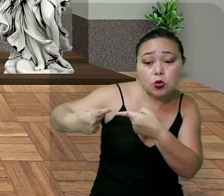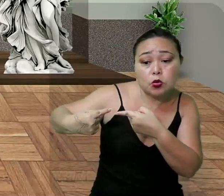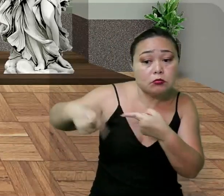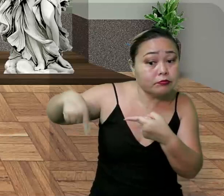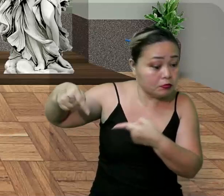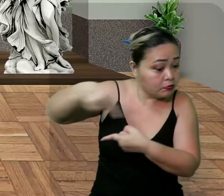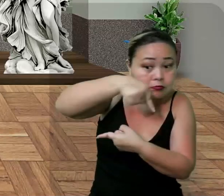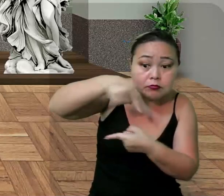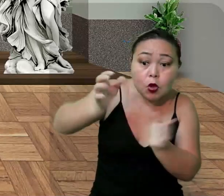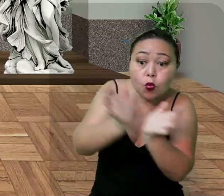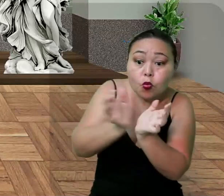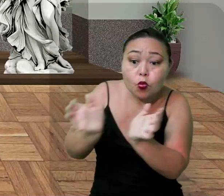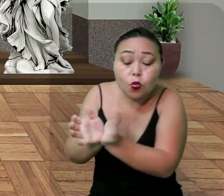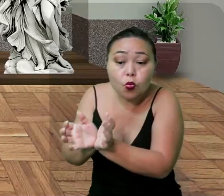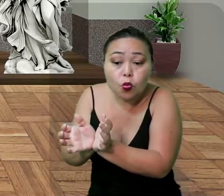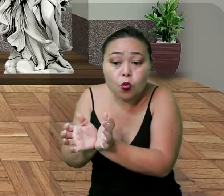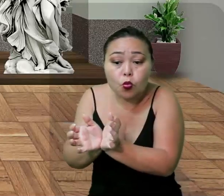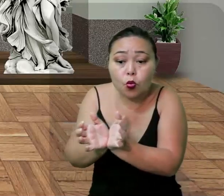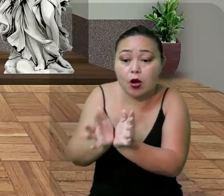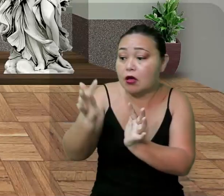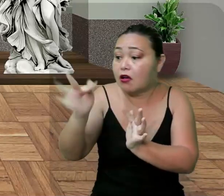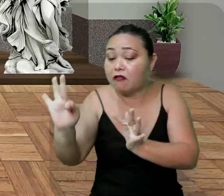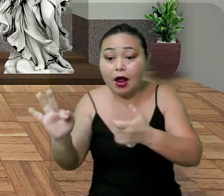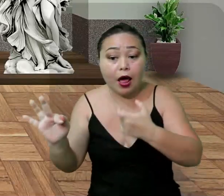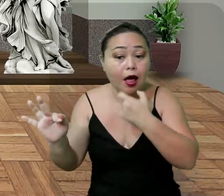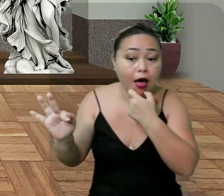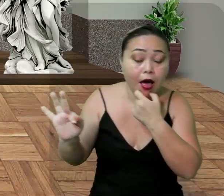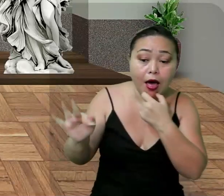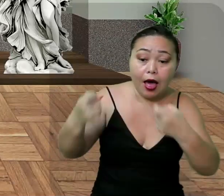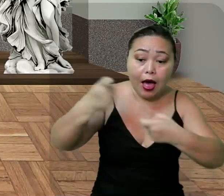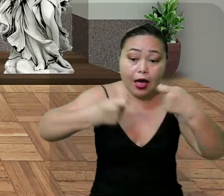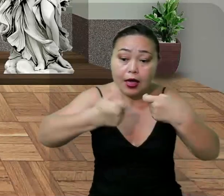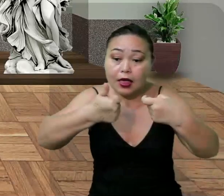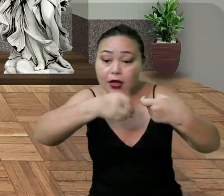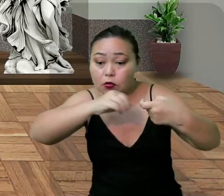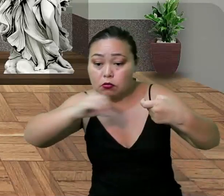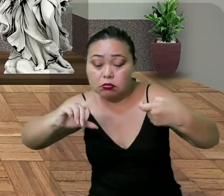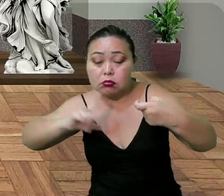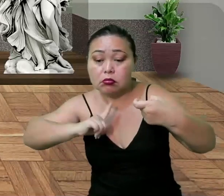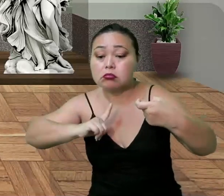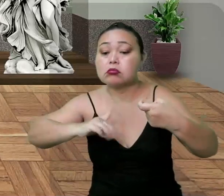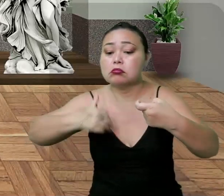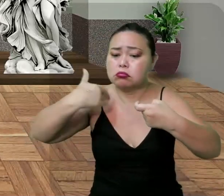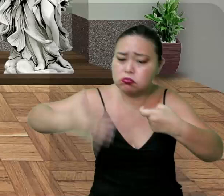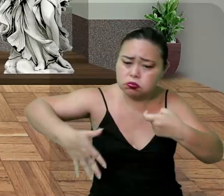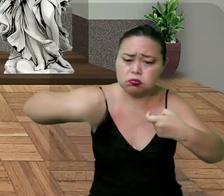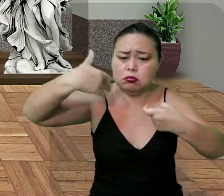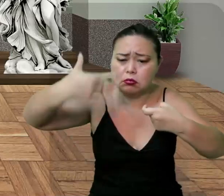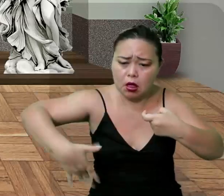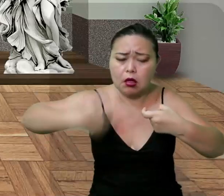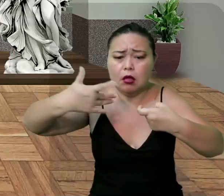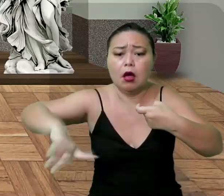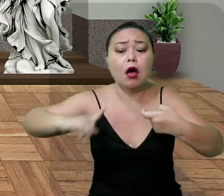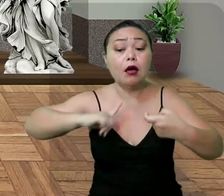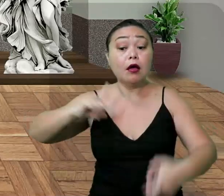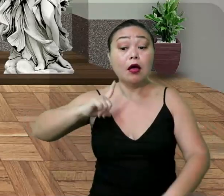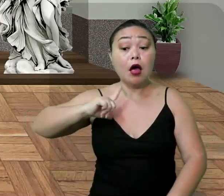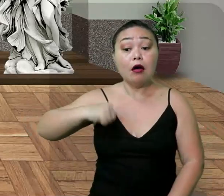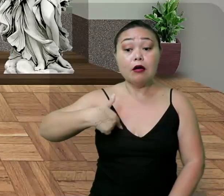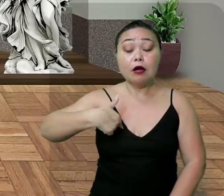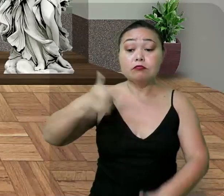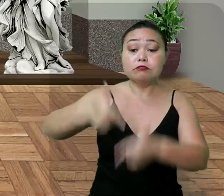entre eles, na questão da França e Inglaterra, a Guerra dos 100 Anos, que se alongava, e eu vou ter agora a